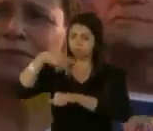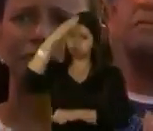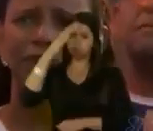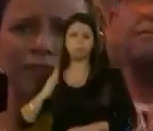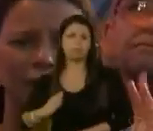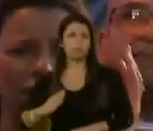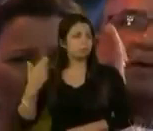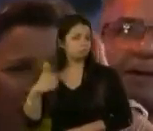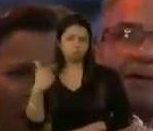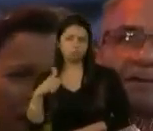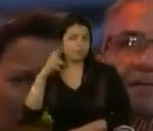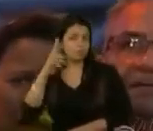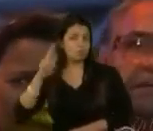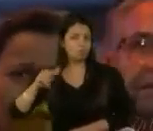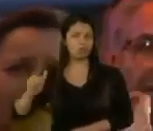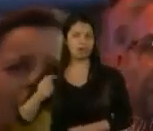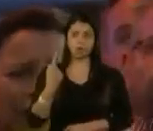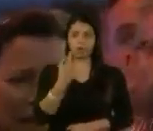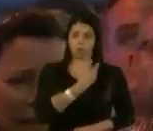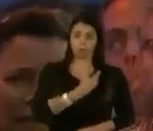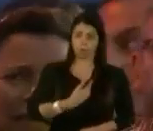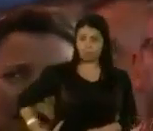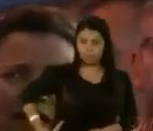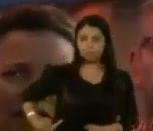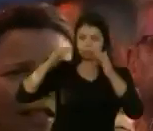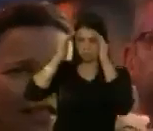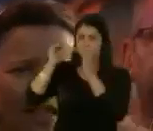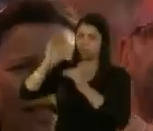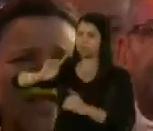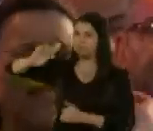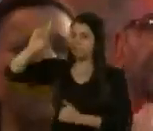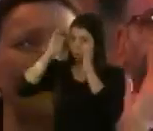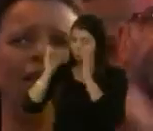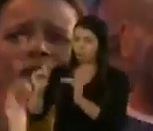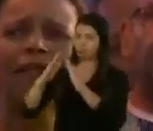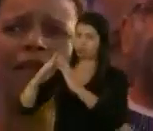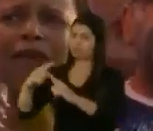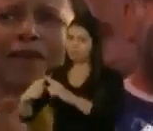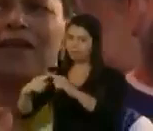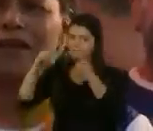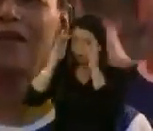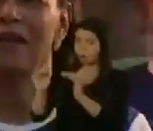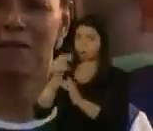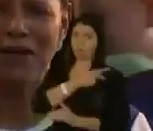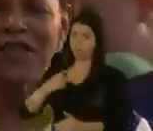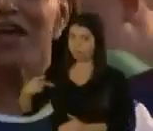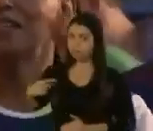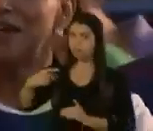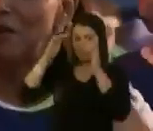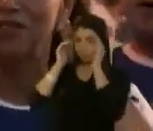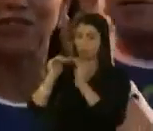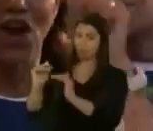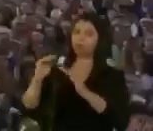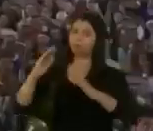a Deus, a igreja, pastores e a família como Jair